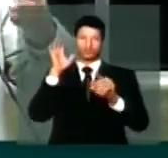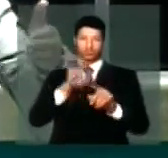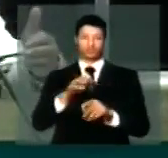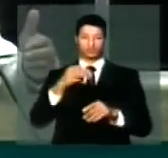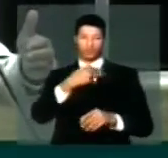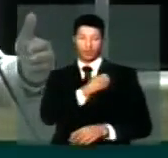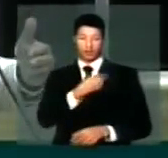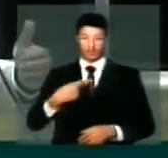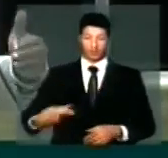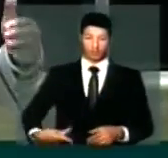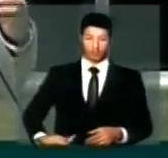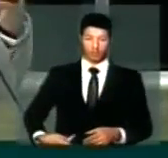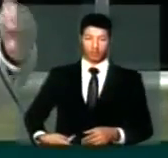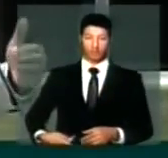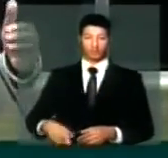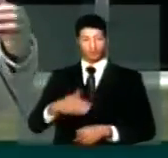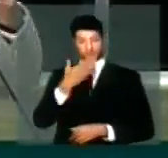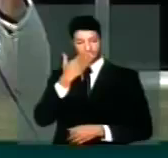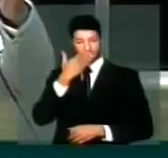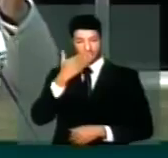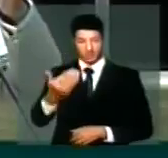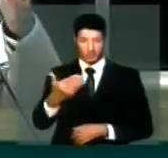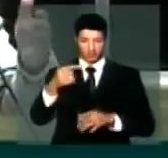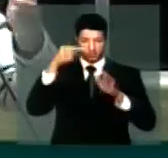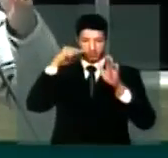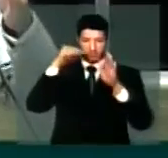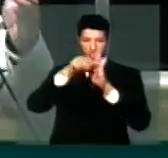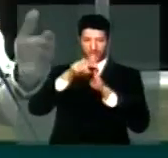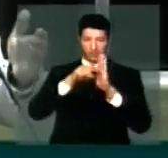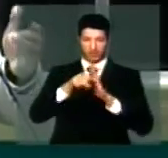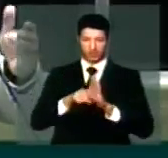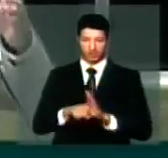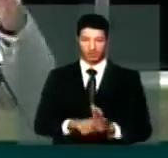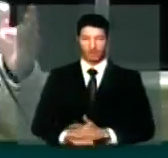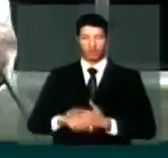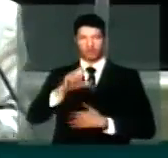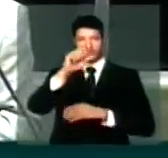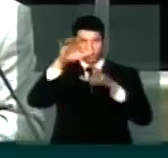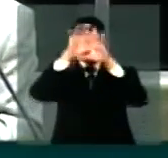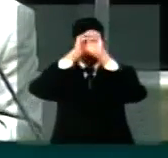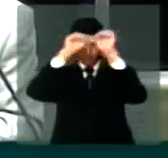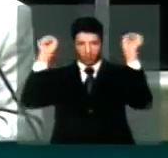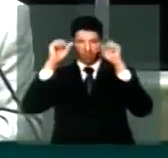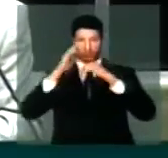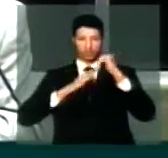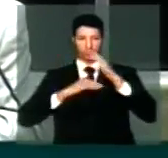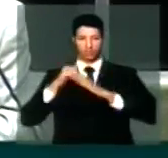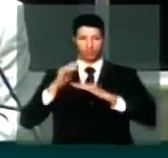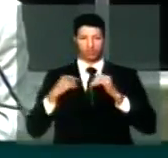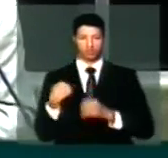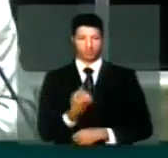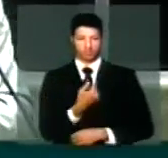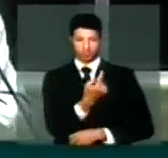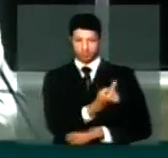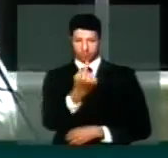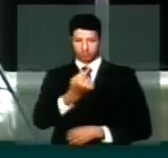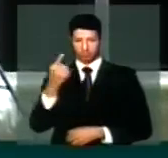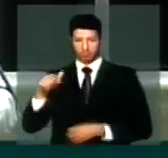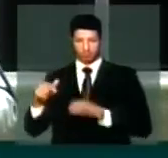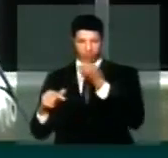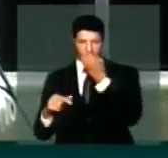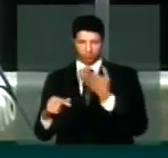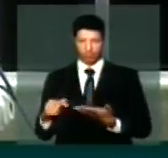do Ministério Público pedindo investigação no Supremo sobre qualquer um de nós. Seria bom